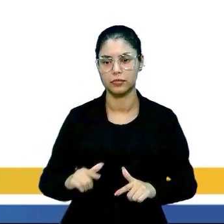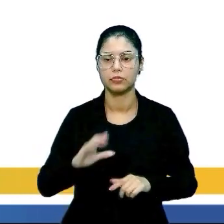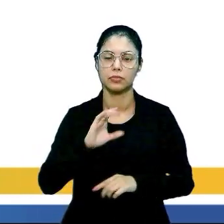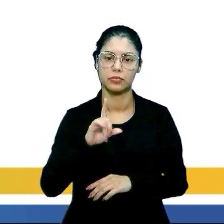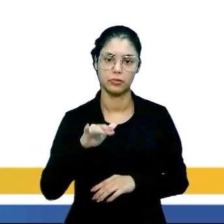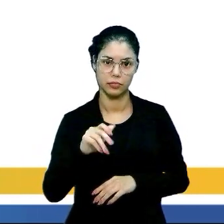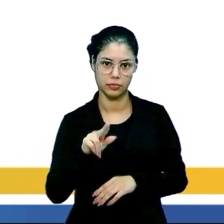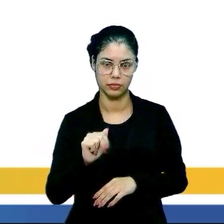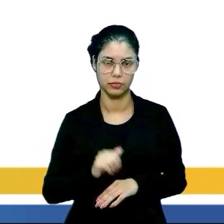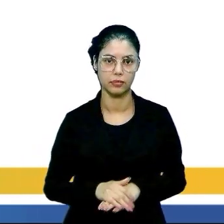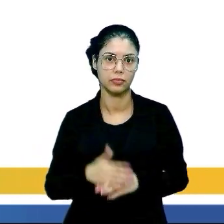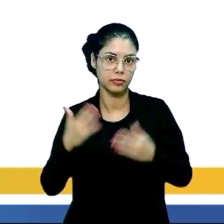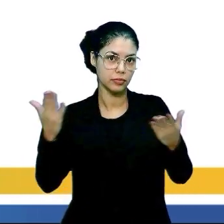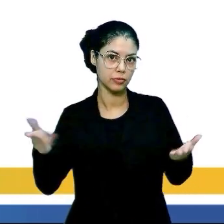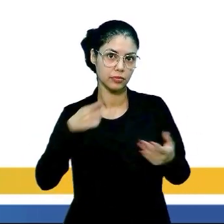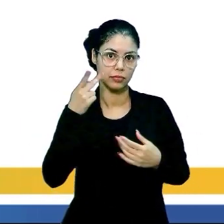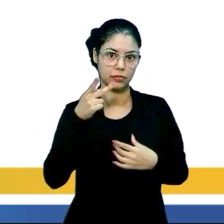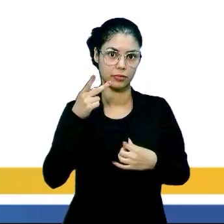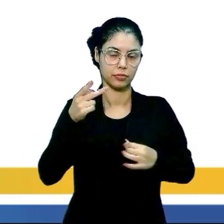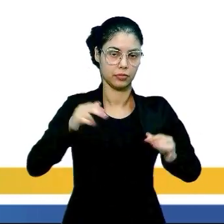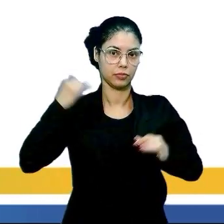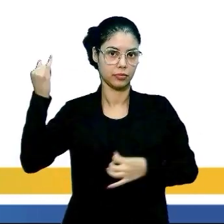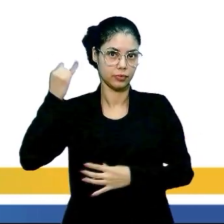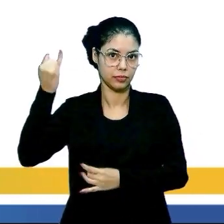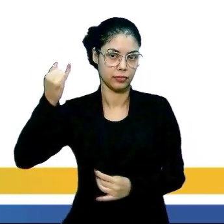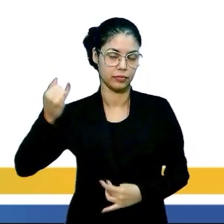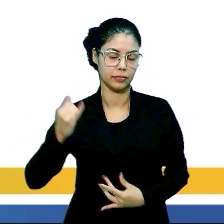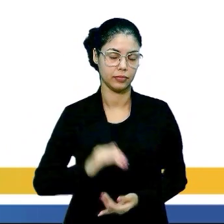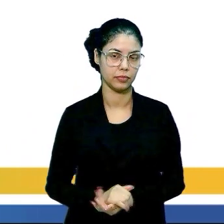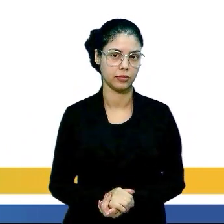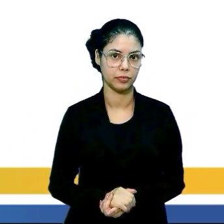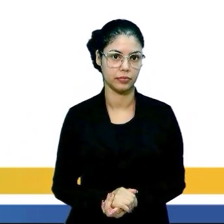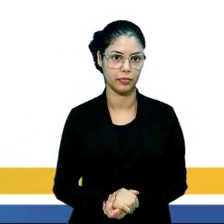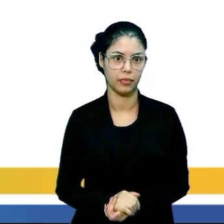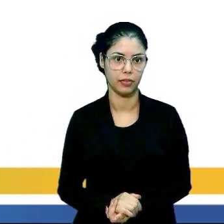uma linguagem coloquial. Então aqui ele fala da importância